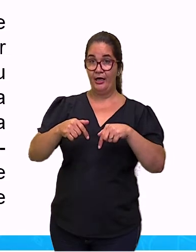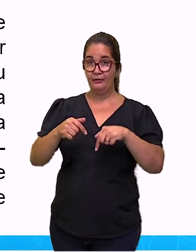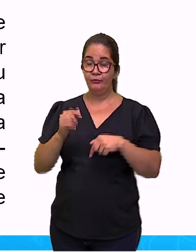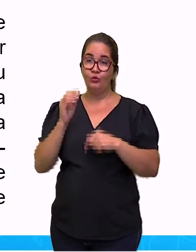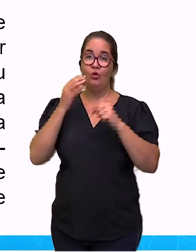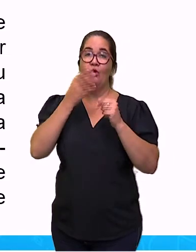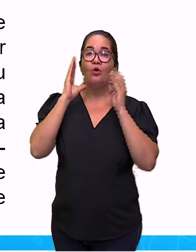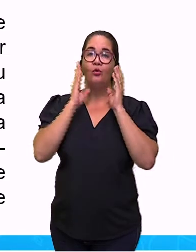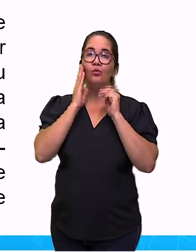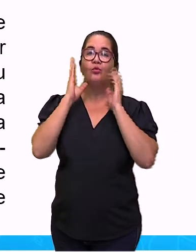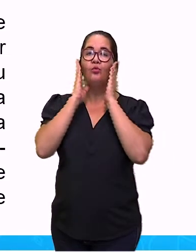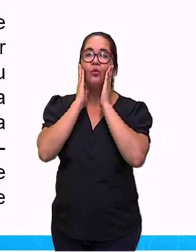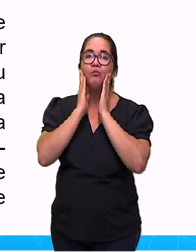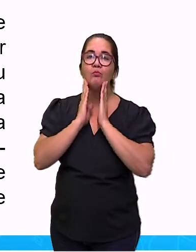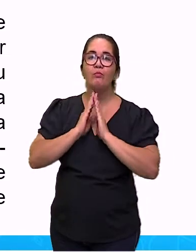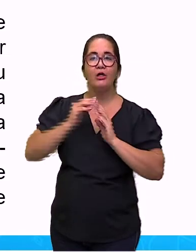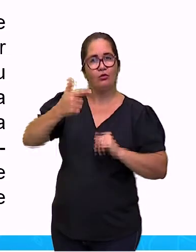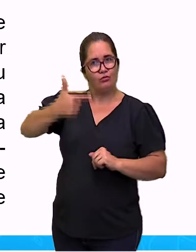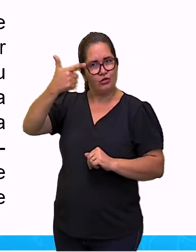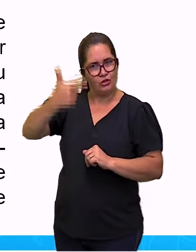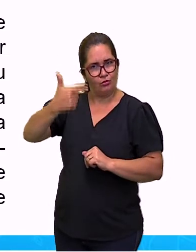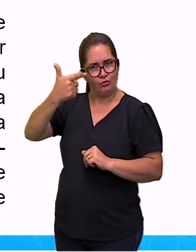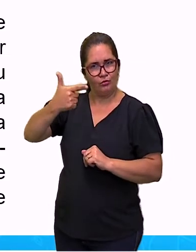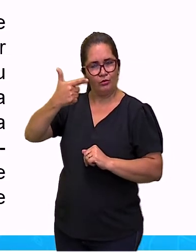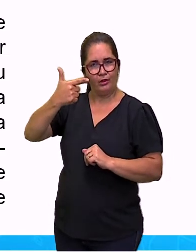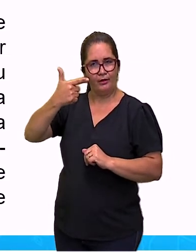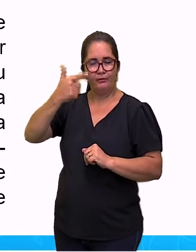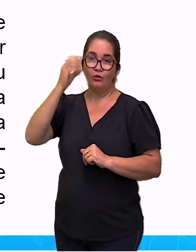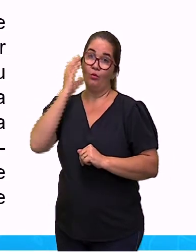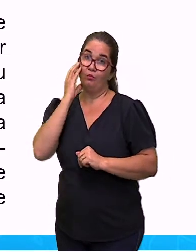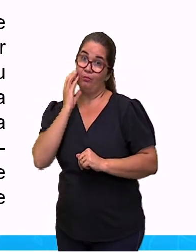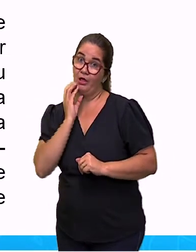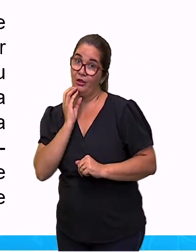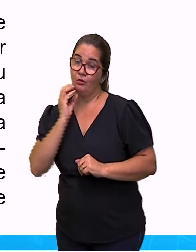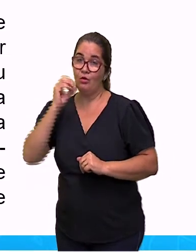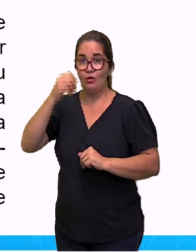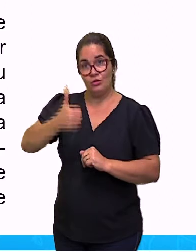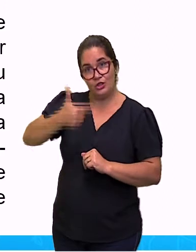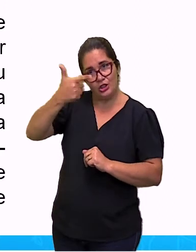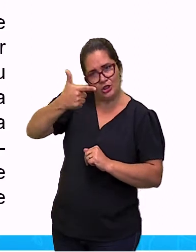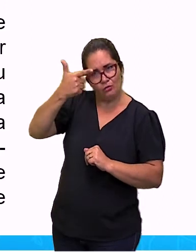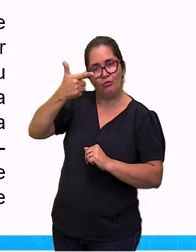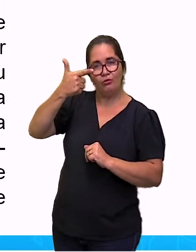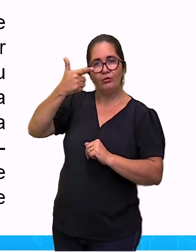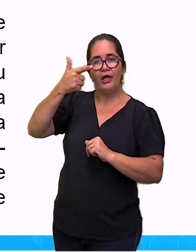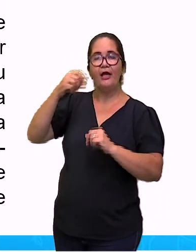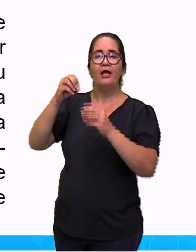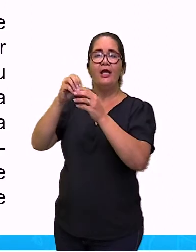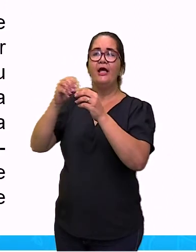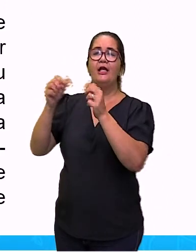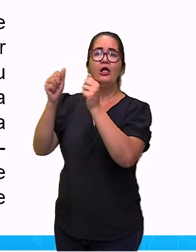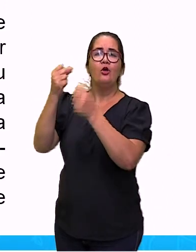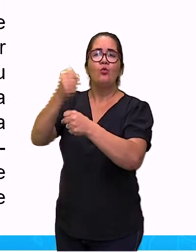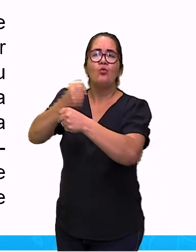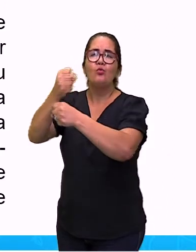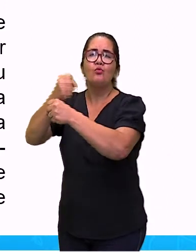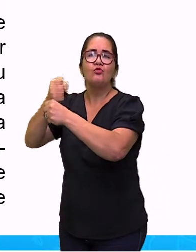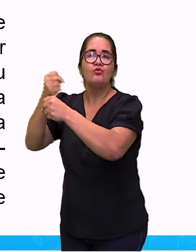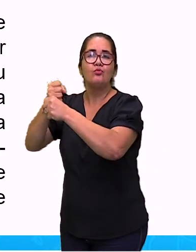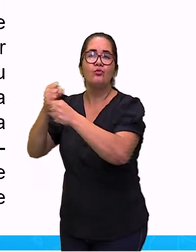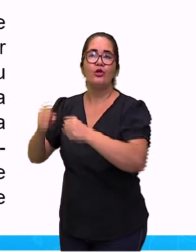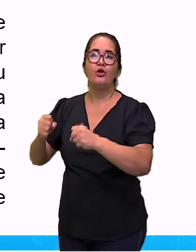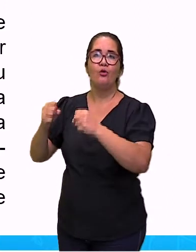na Academia de Artes, né, do Império, vai aprimorar suas técnicas. E foi aí que ele ingressou